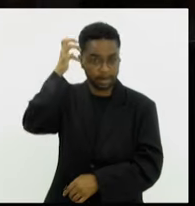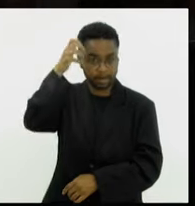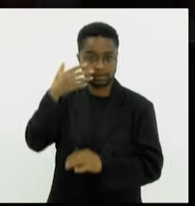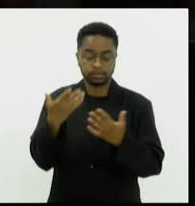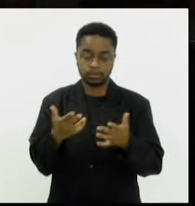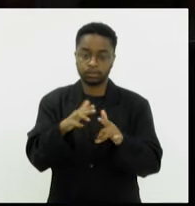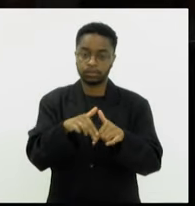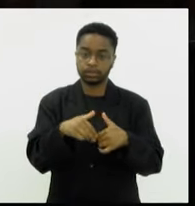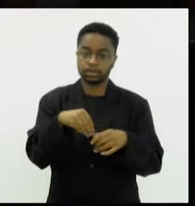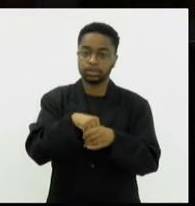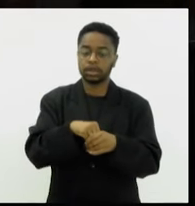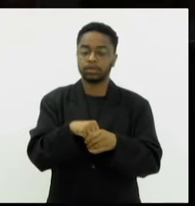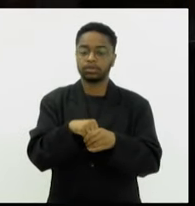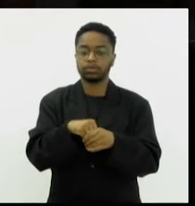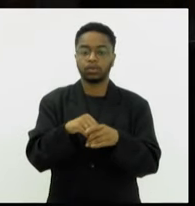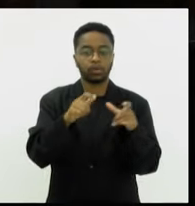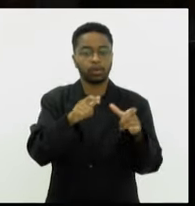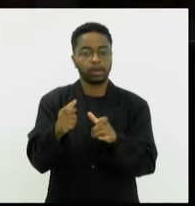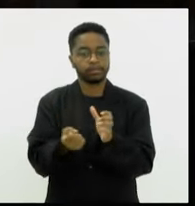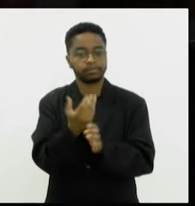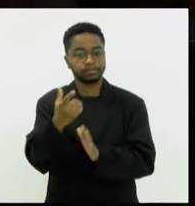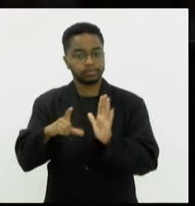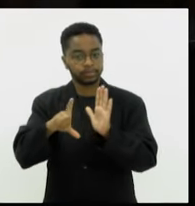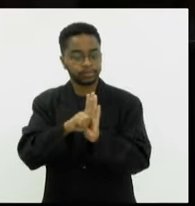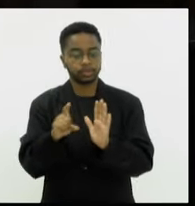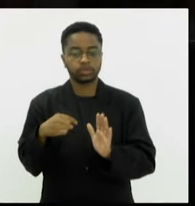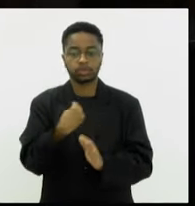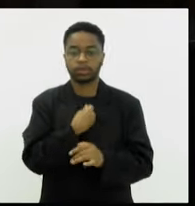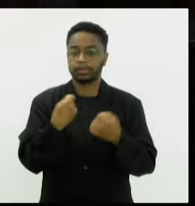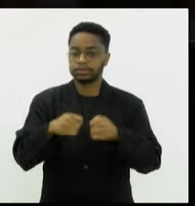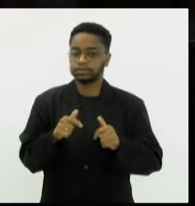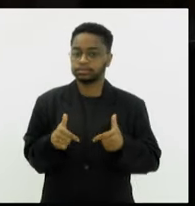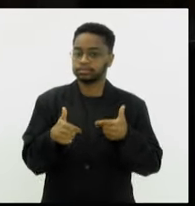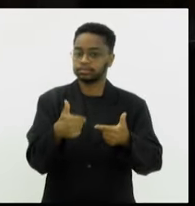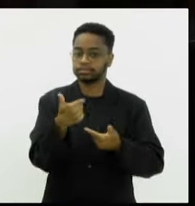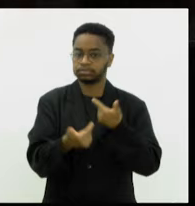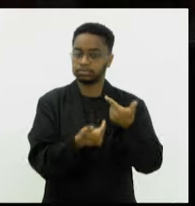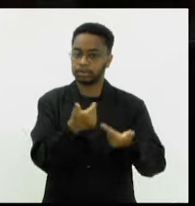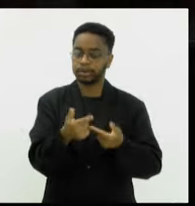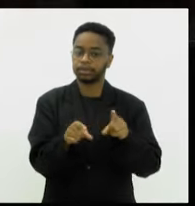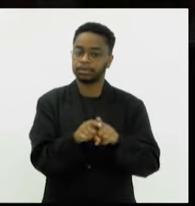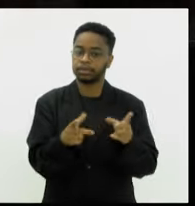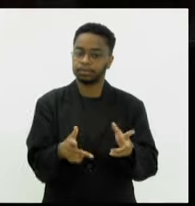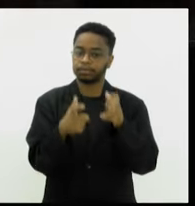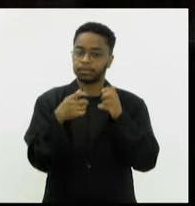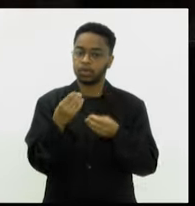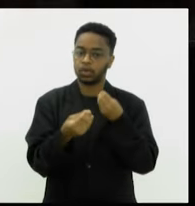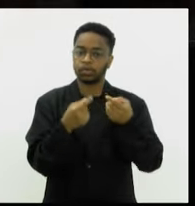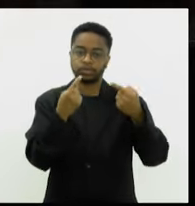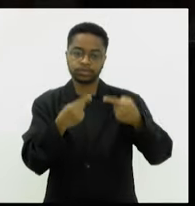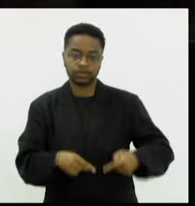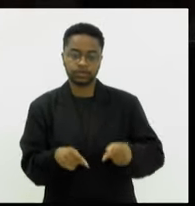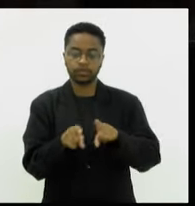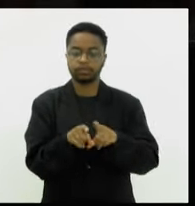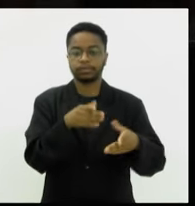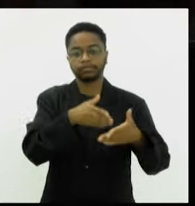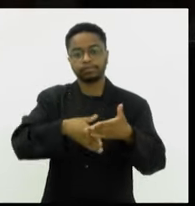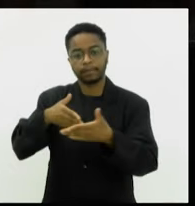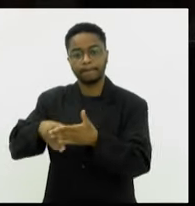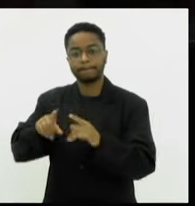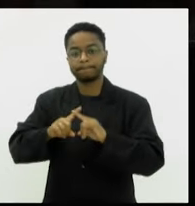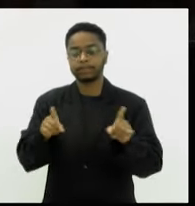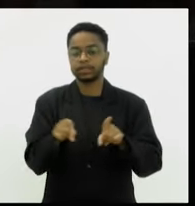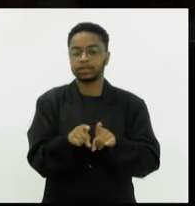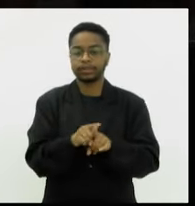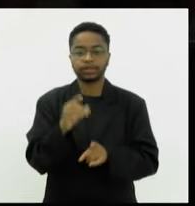dessas casas legislativas, precisamos fazer o nosso trabalho, reconhecendo os desafios, os limites, mas também